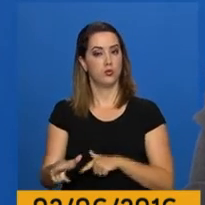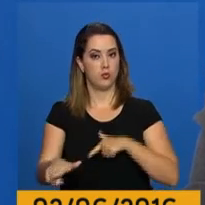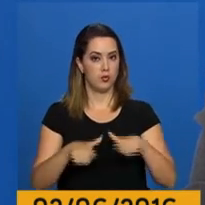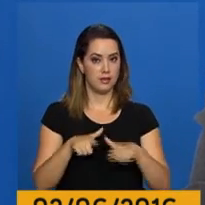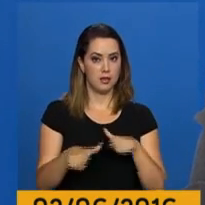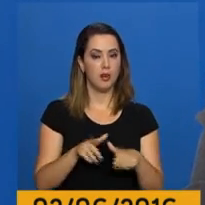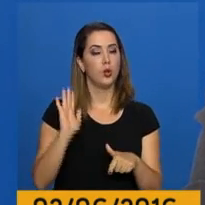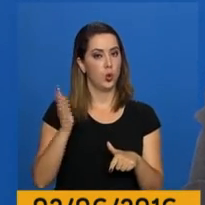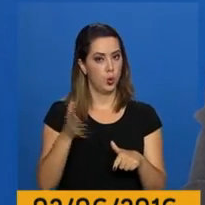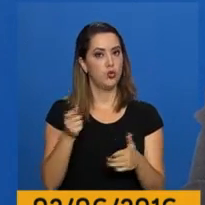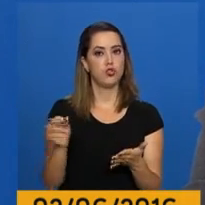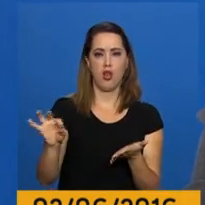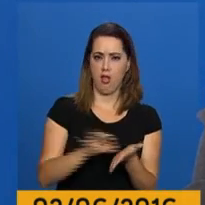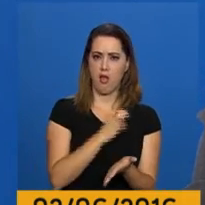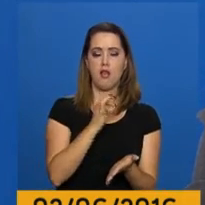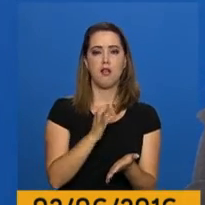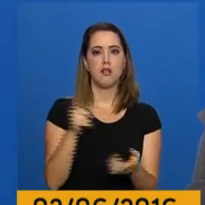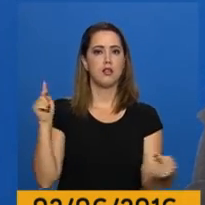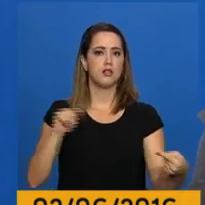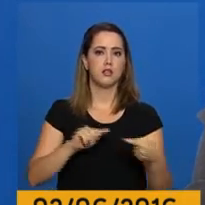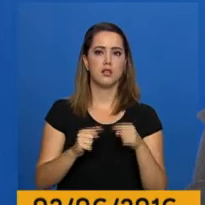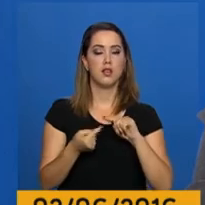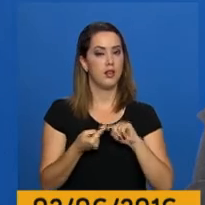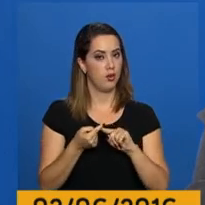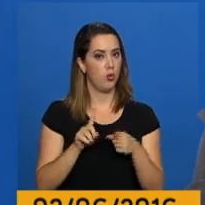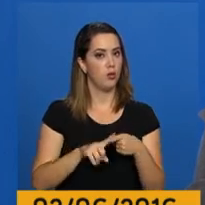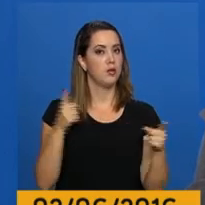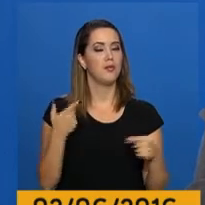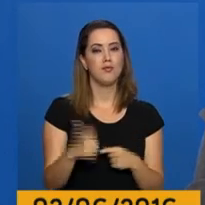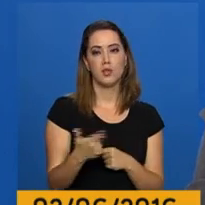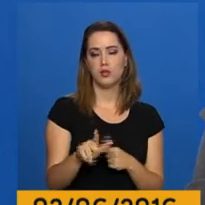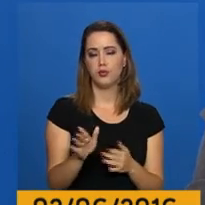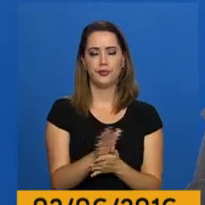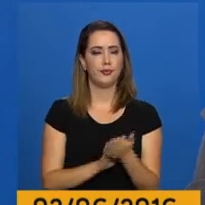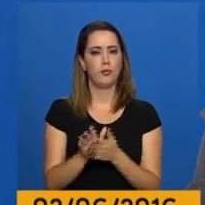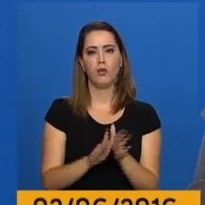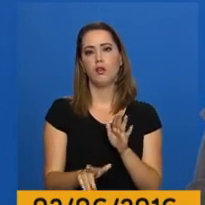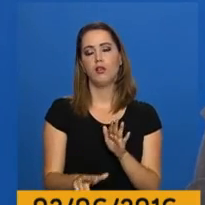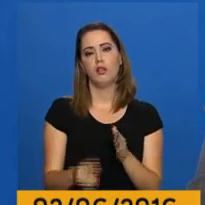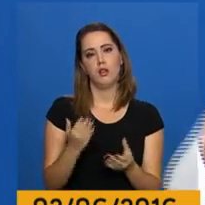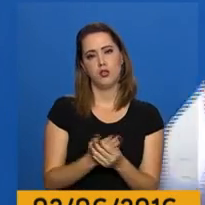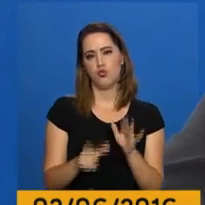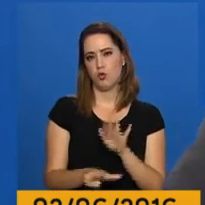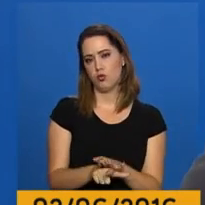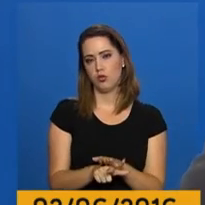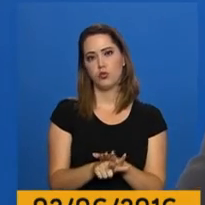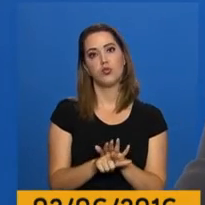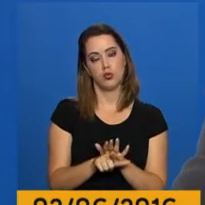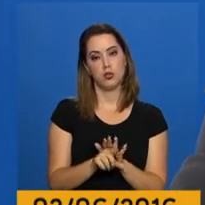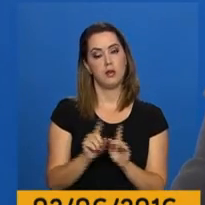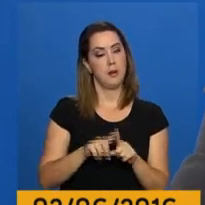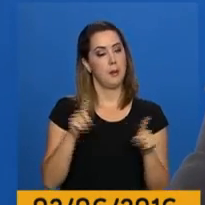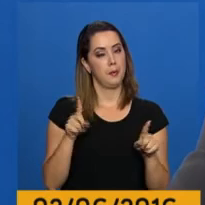acordos, né, mas não foram enviados os projetos de lei. Então, isso é uma decisão que o governo